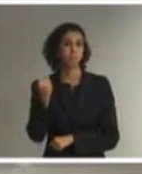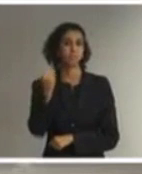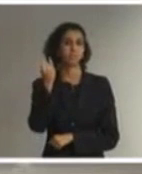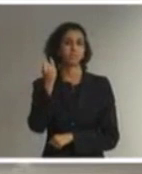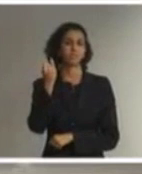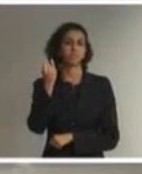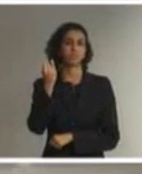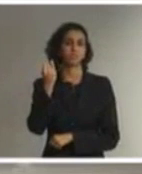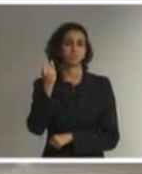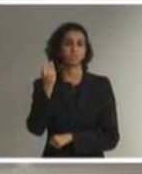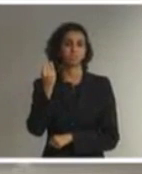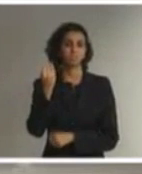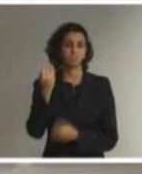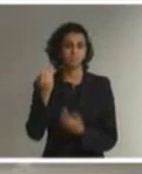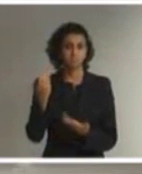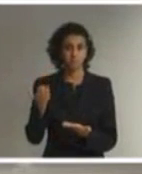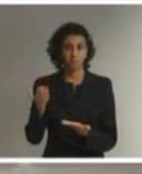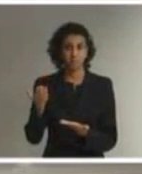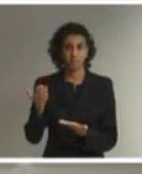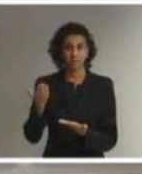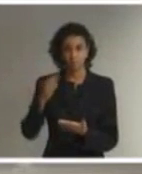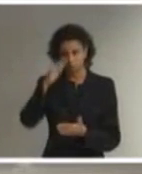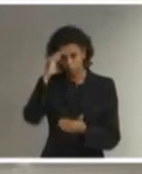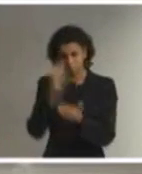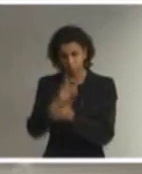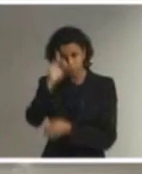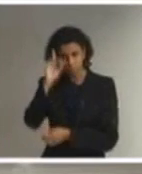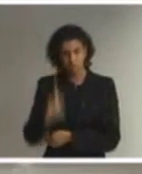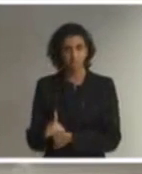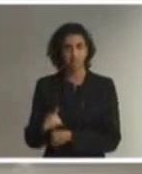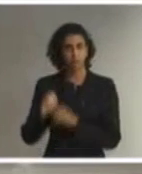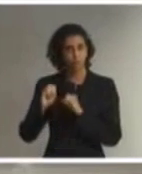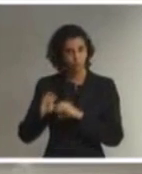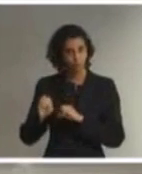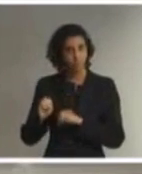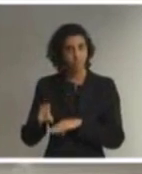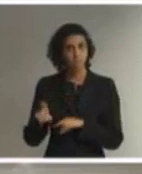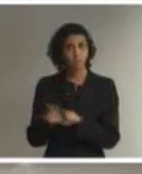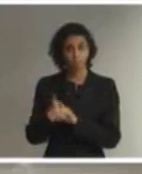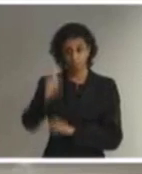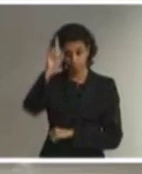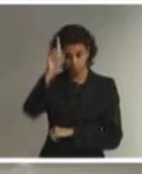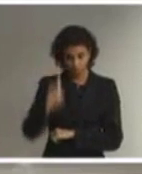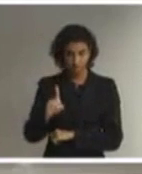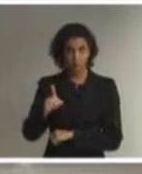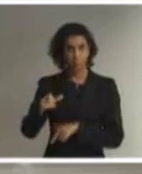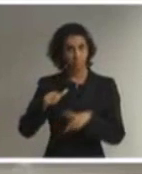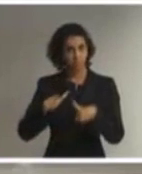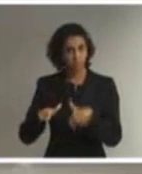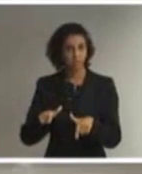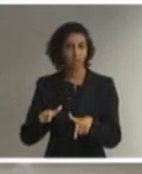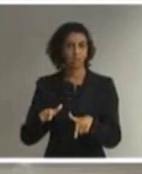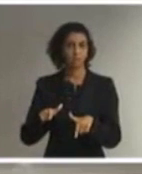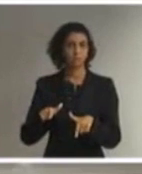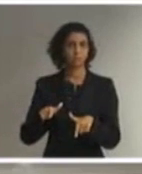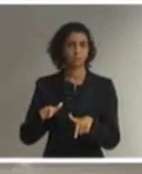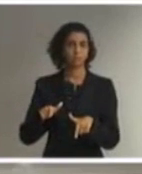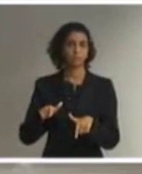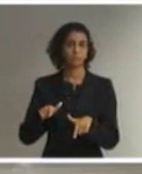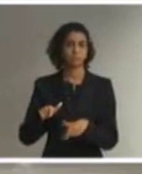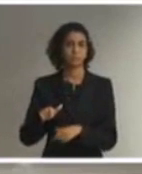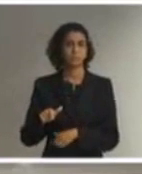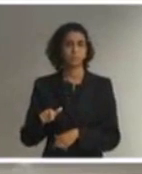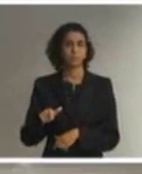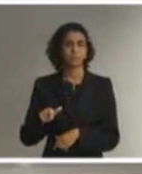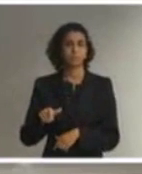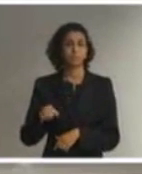exercício desse direito à educação e do direito ao trabalho ou perpassando